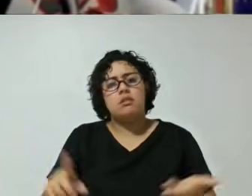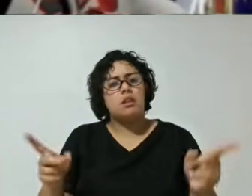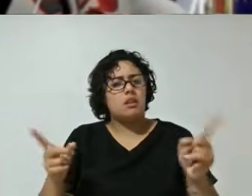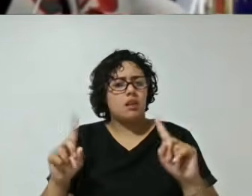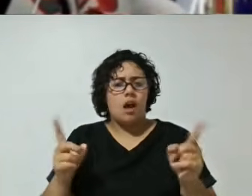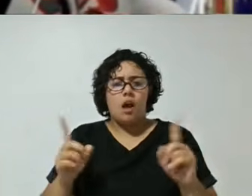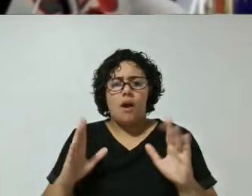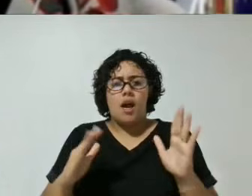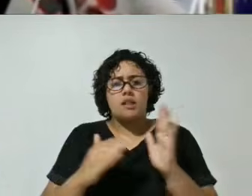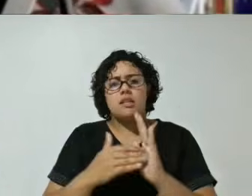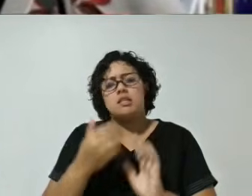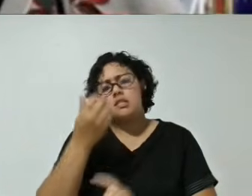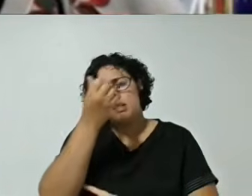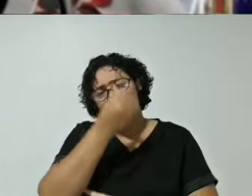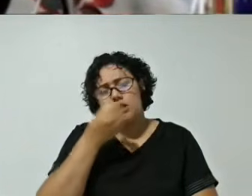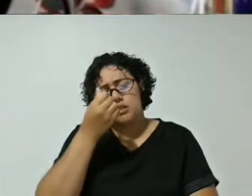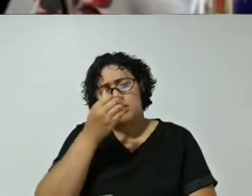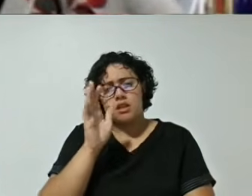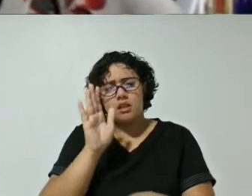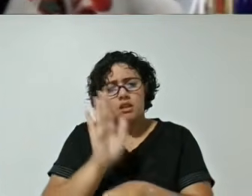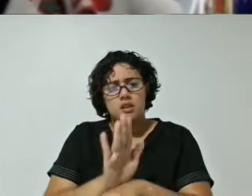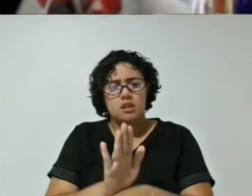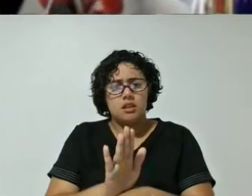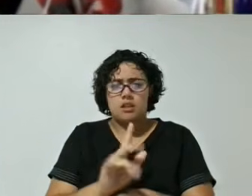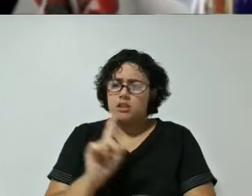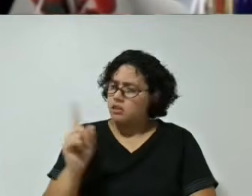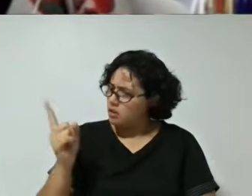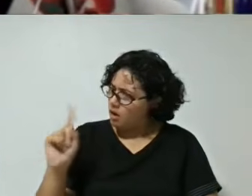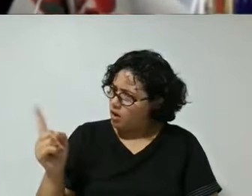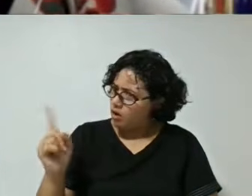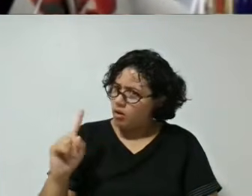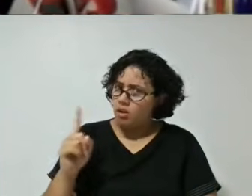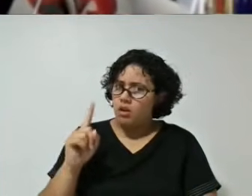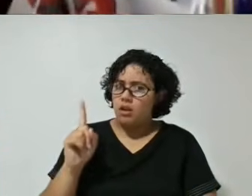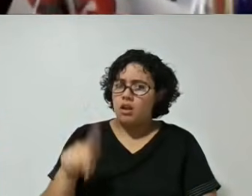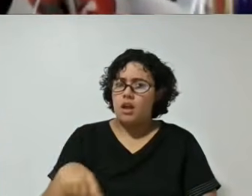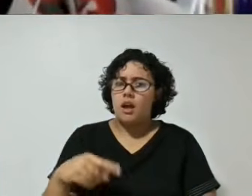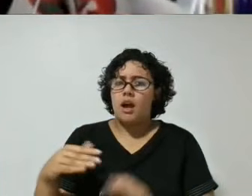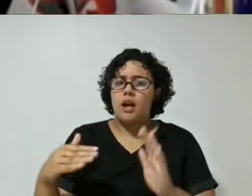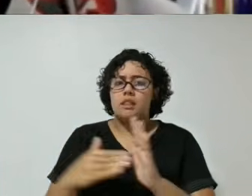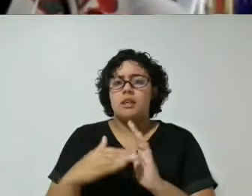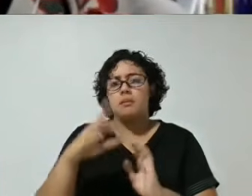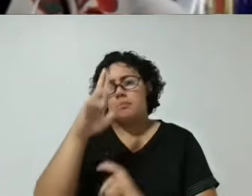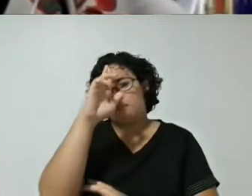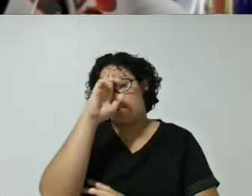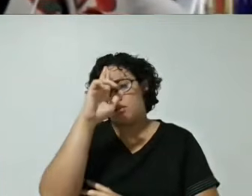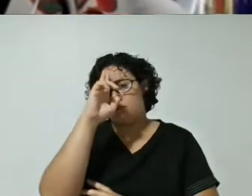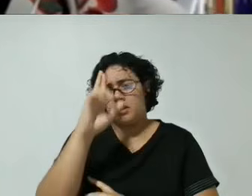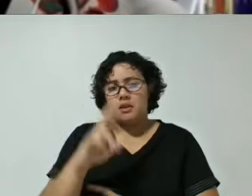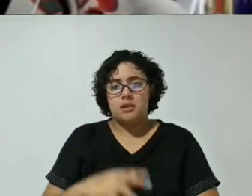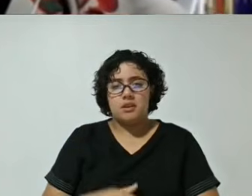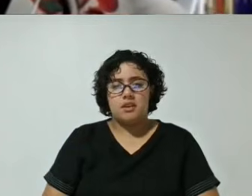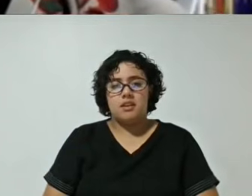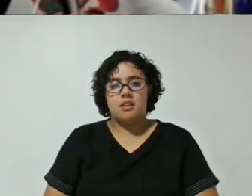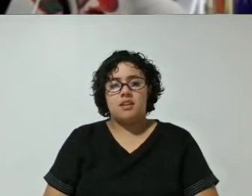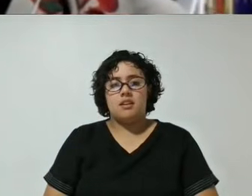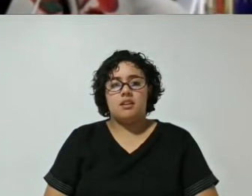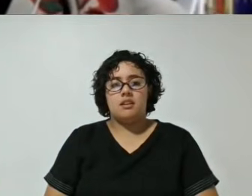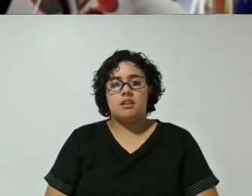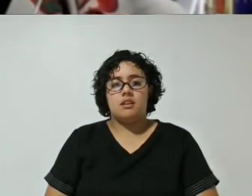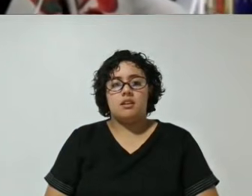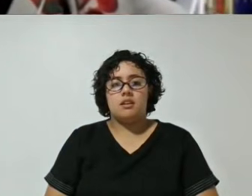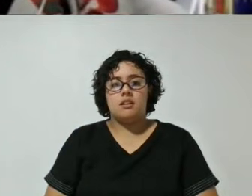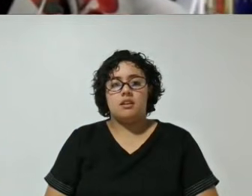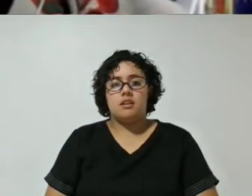6 horas da tarde. Aí eu falei, não, mas me falaram que era até meio-dia. Aí, por fim, eu